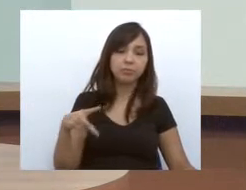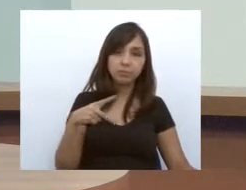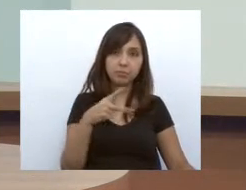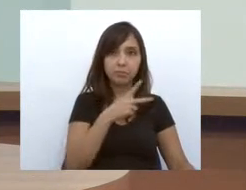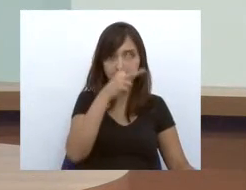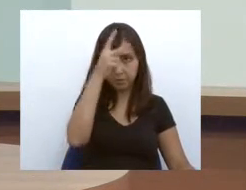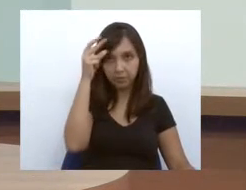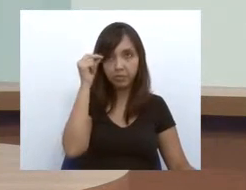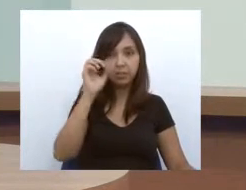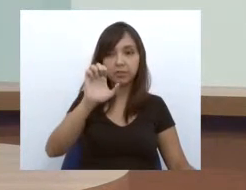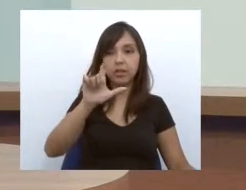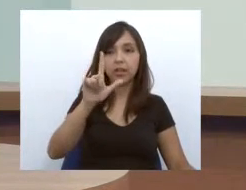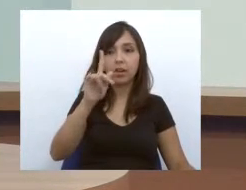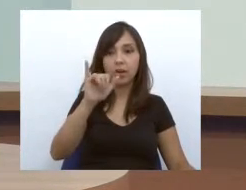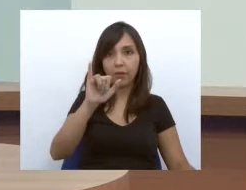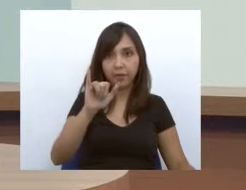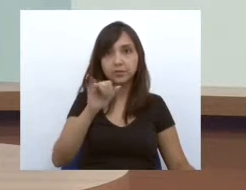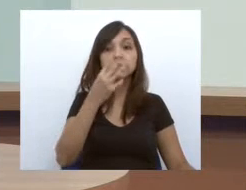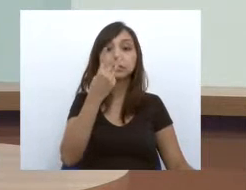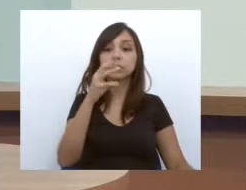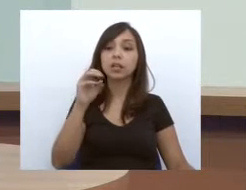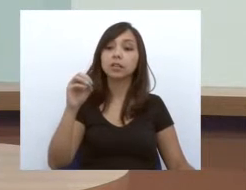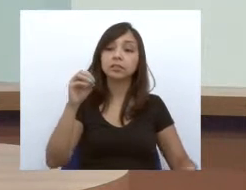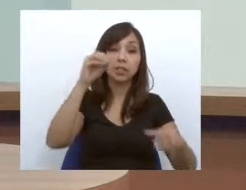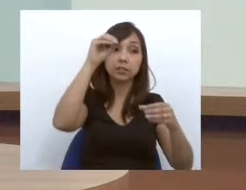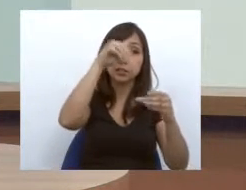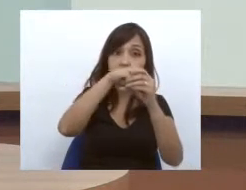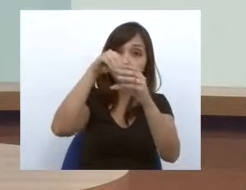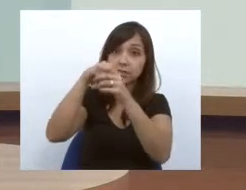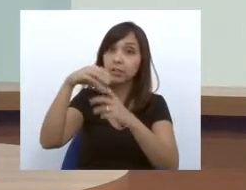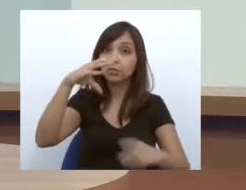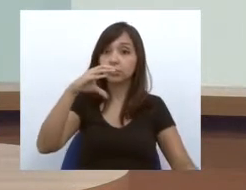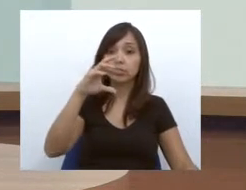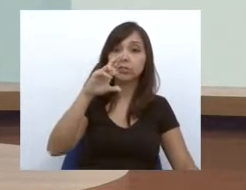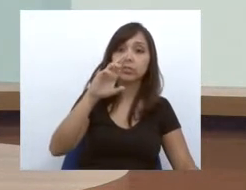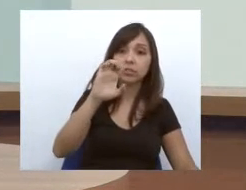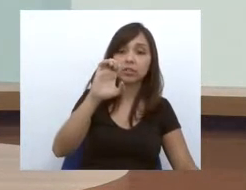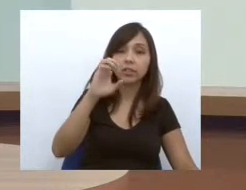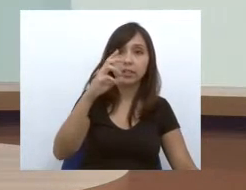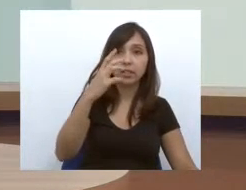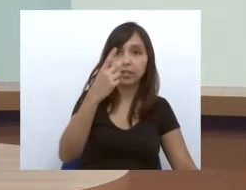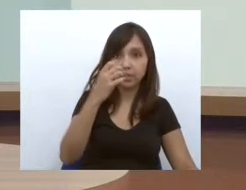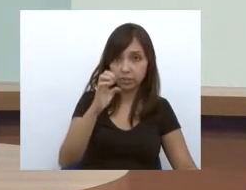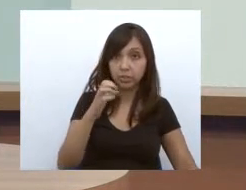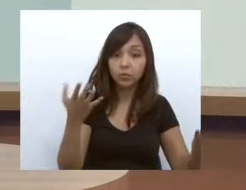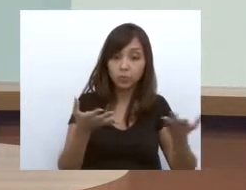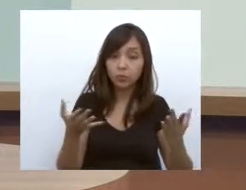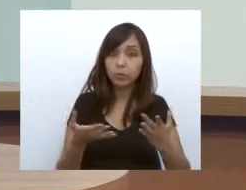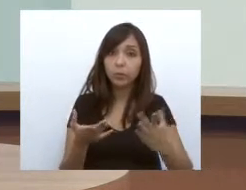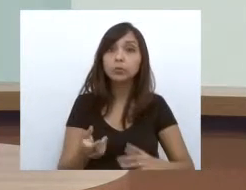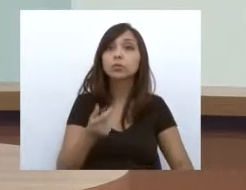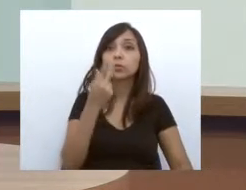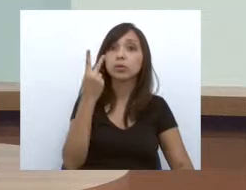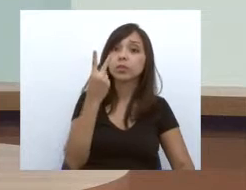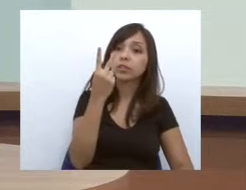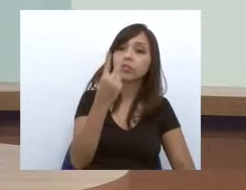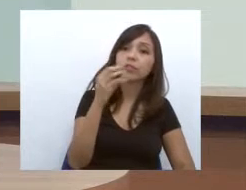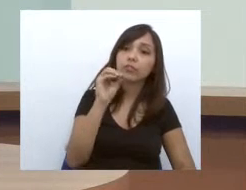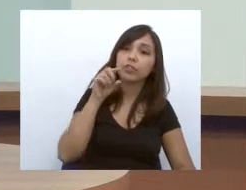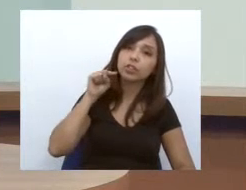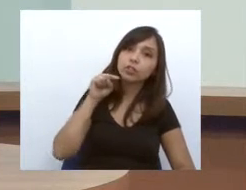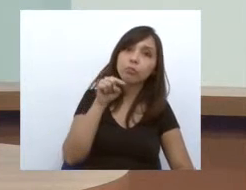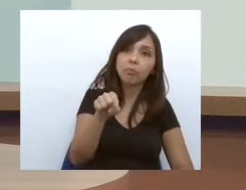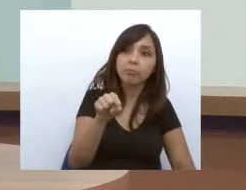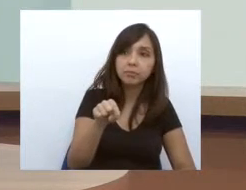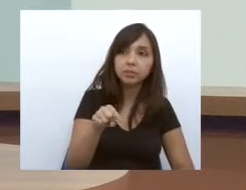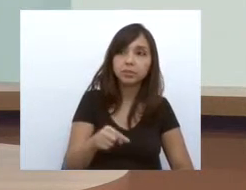Guarulhos, haviam 300 crianças em creche. 300. 300. Atualmente, temos 20 mil crianças em